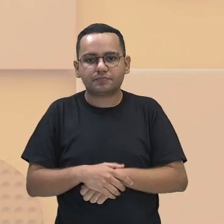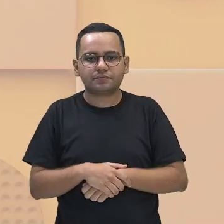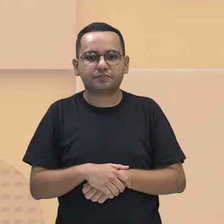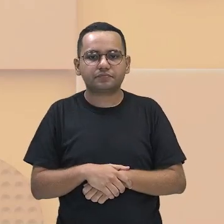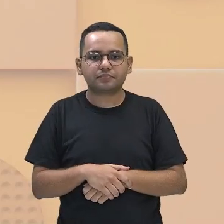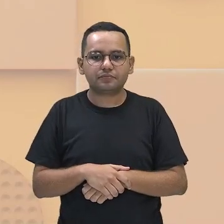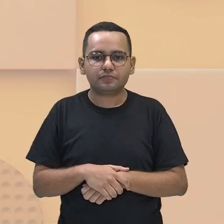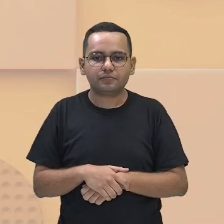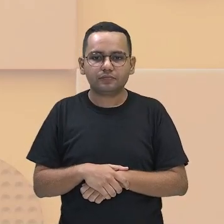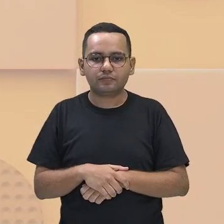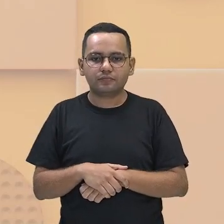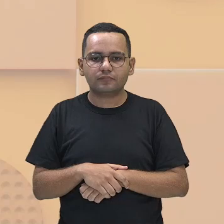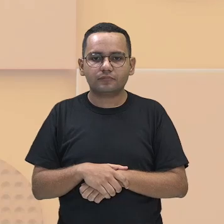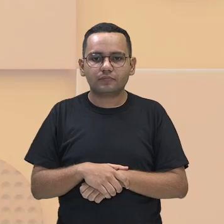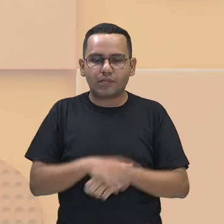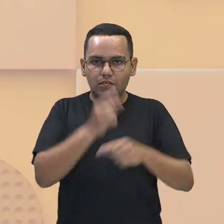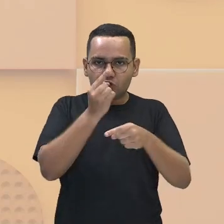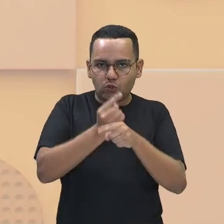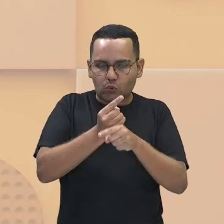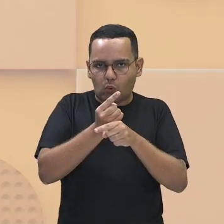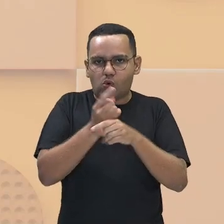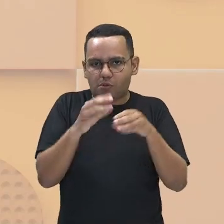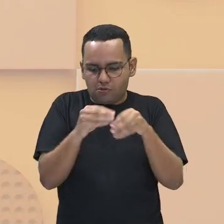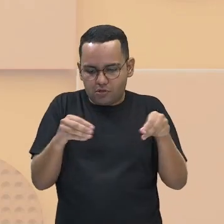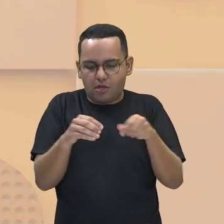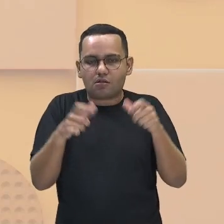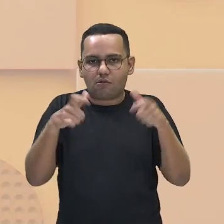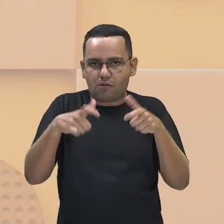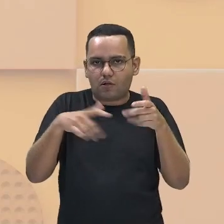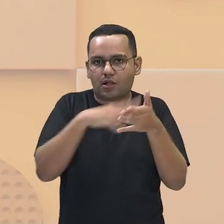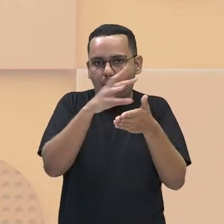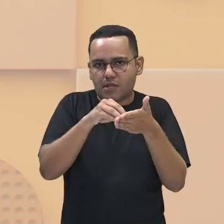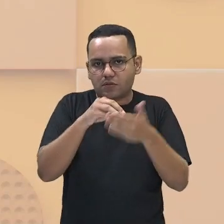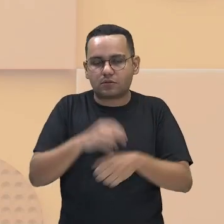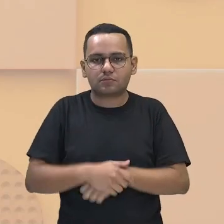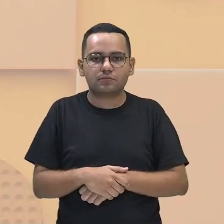do território que nós conhecemos hoje como Amazonas.